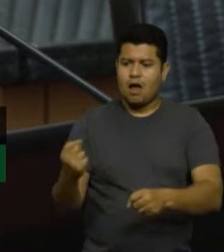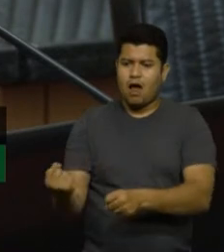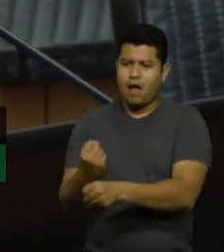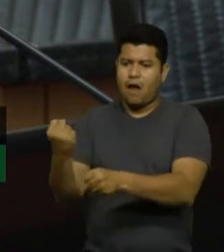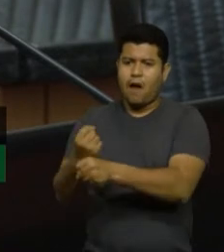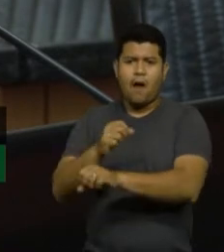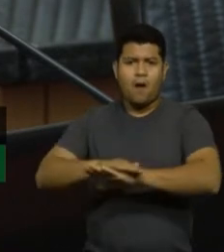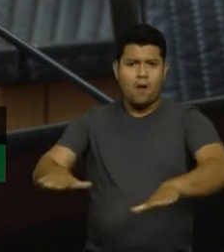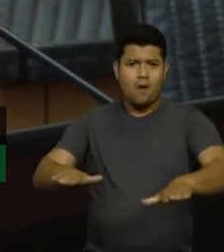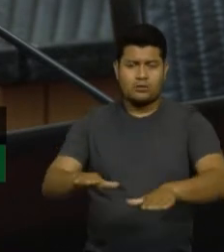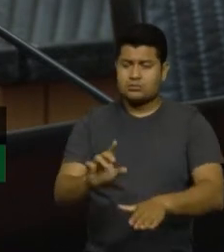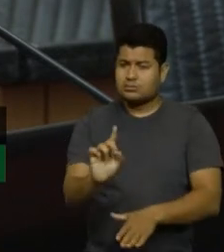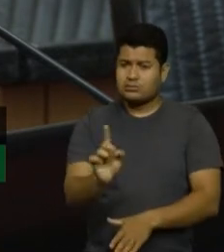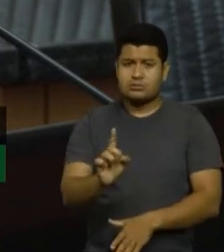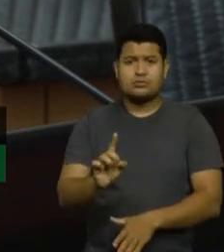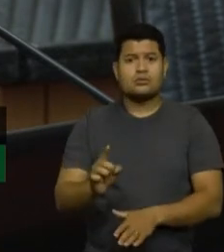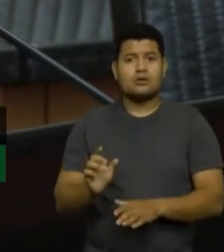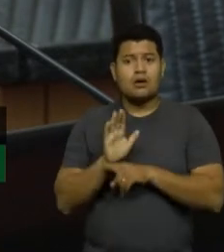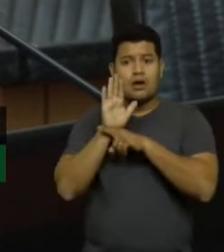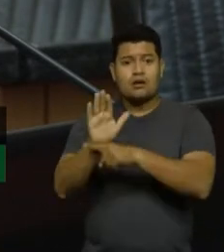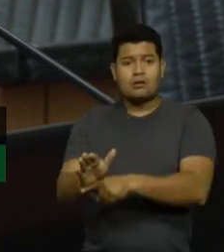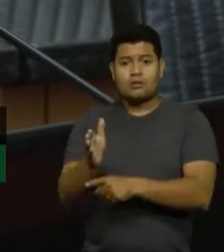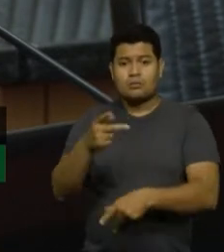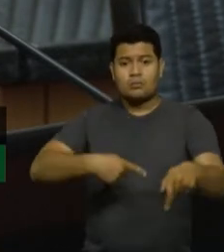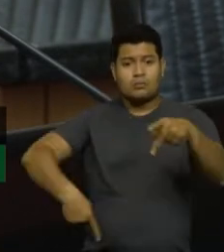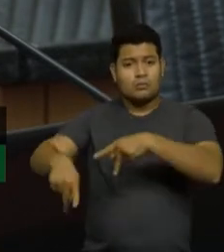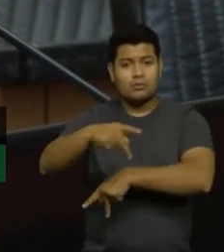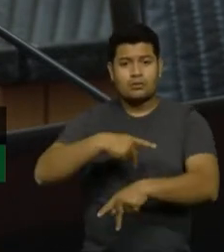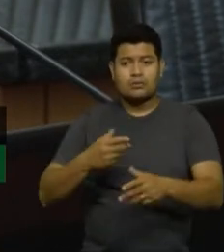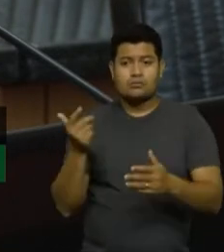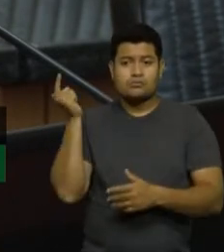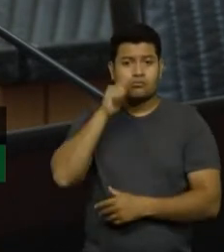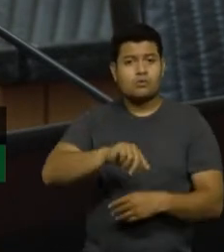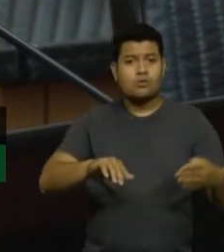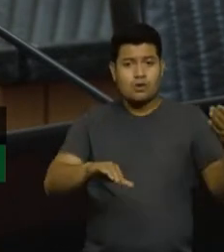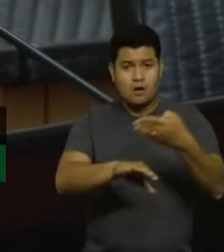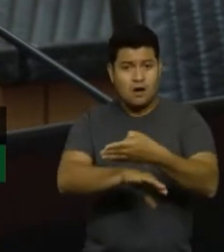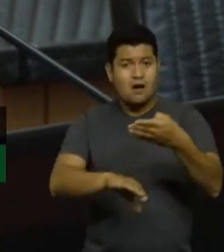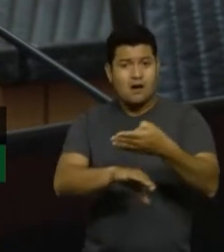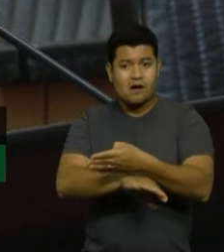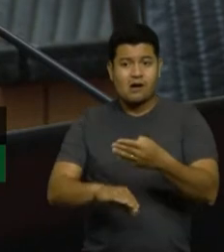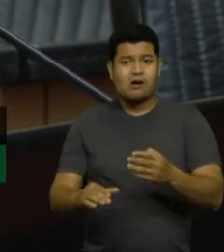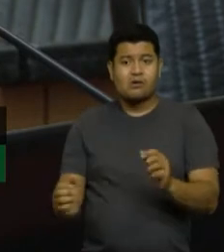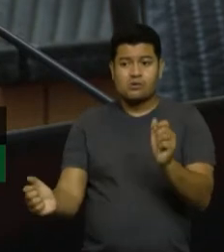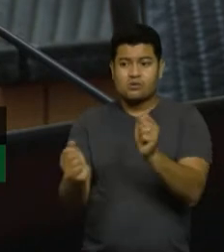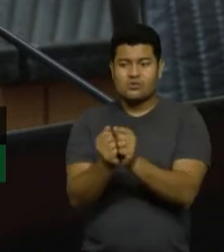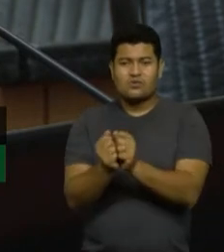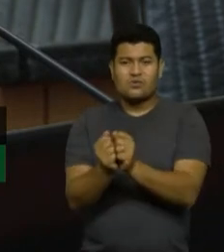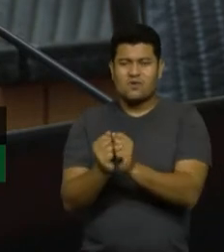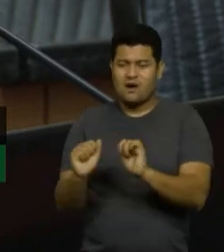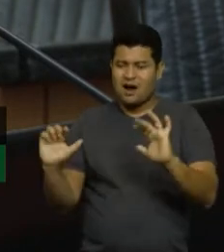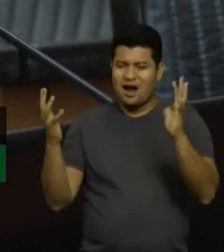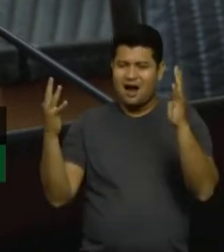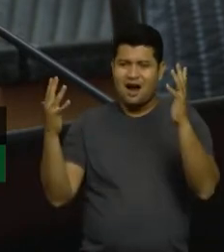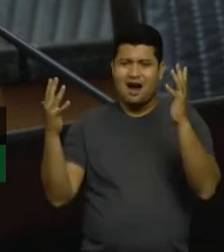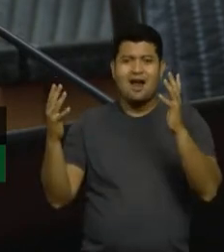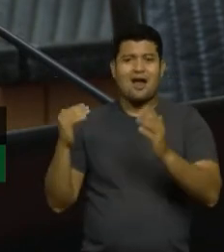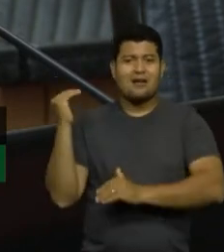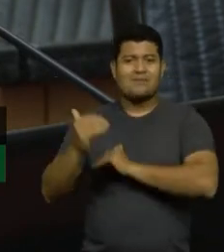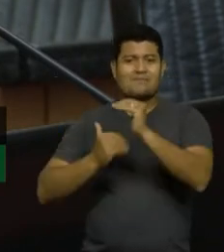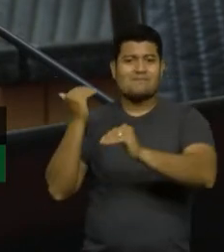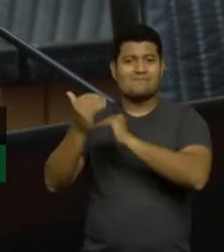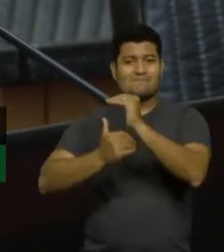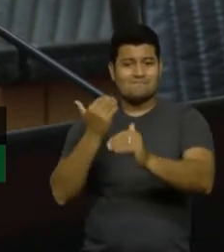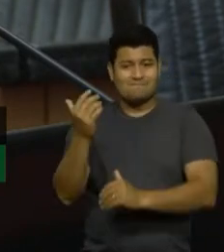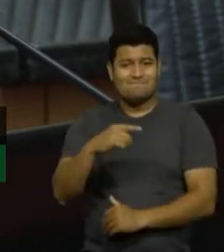dar oportunidade para que a população possa participar e festejar junto o seu desenvolvimento e aqueles que